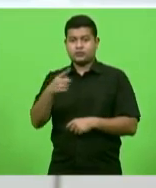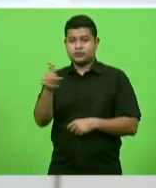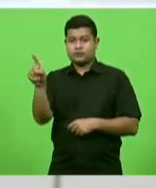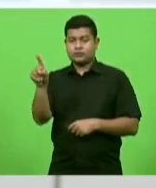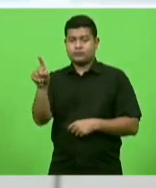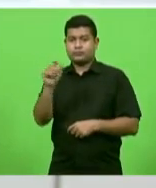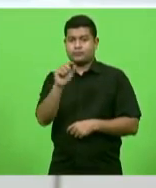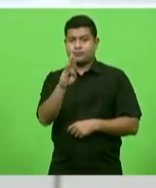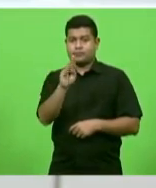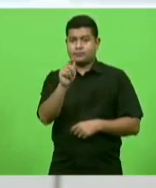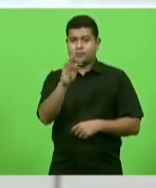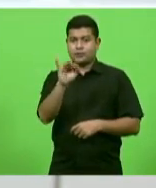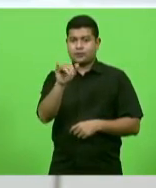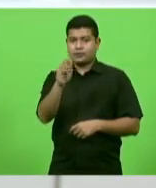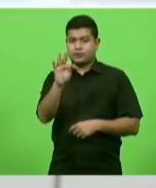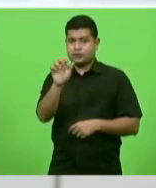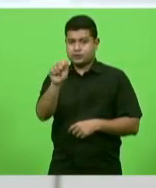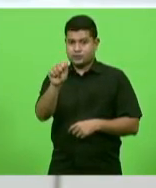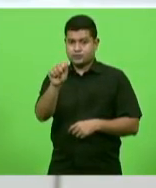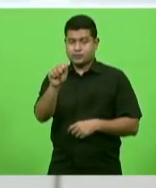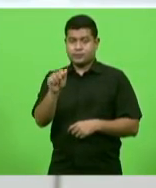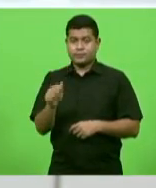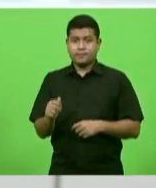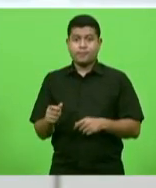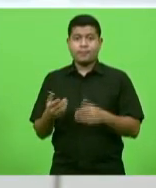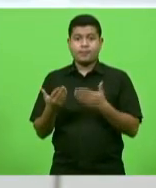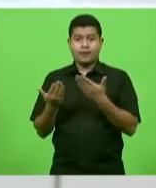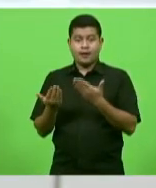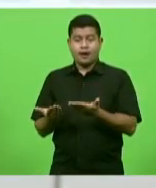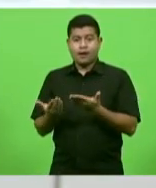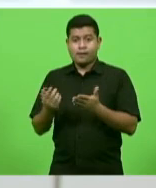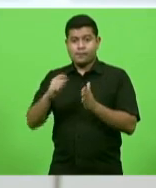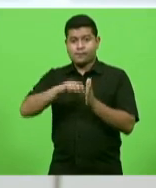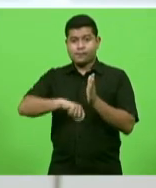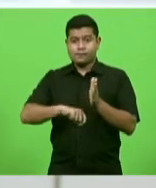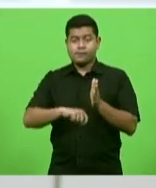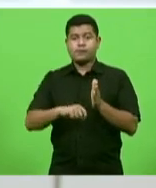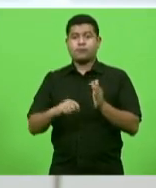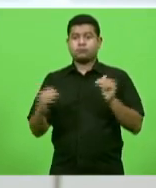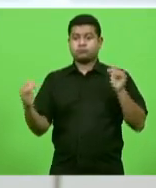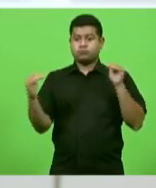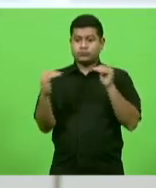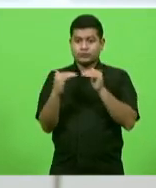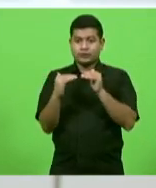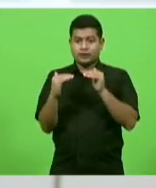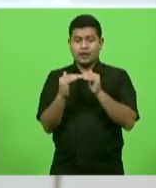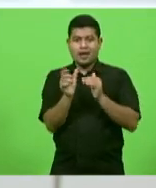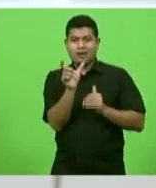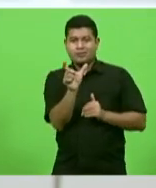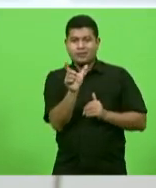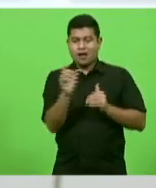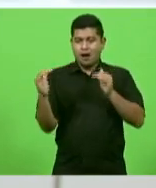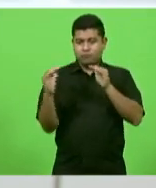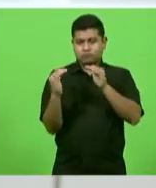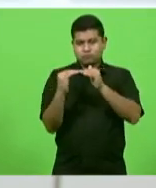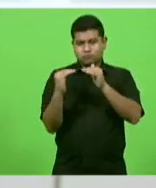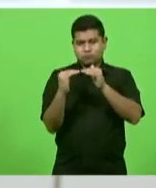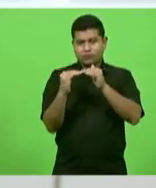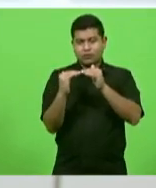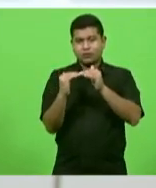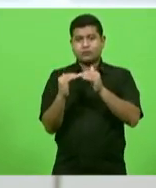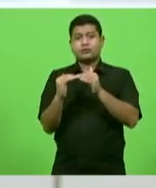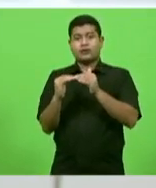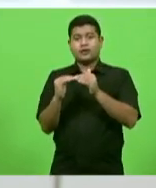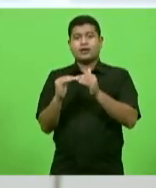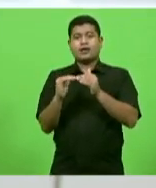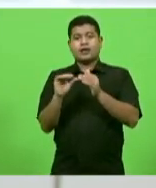a Wikipedia e Prost graficamente no documento a expressão de acordo seguida do nome Carlos Moisés